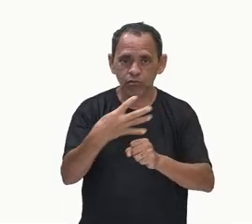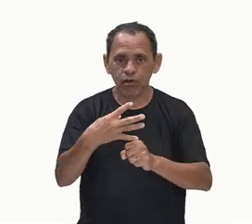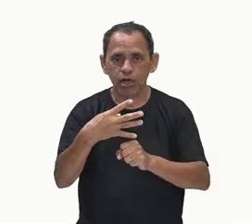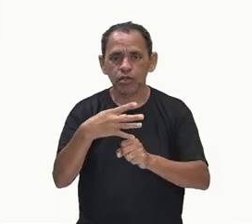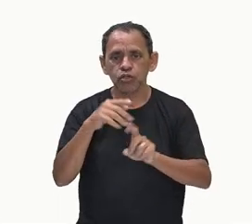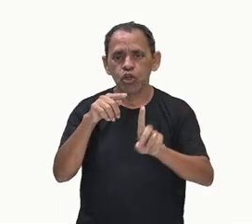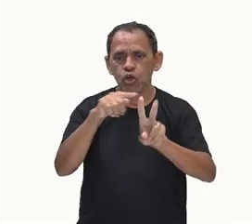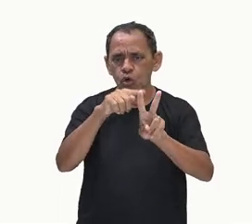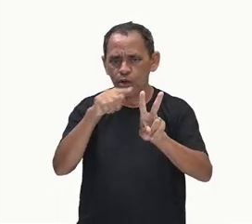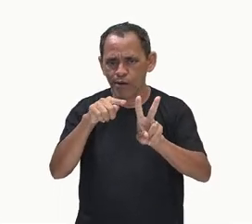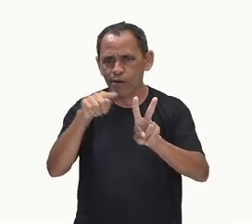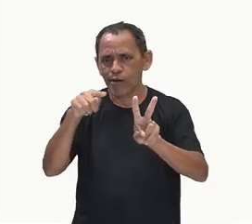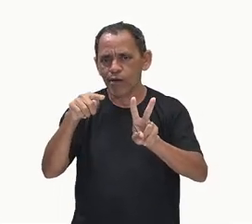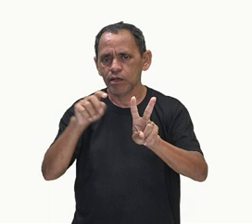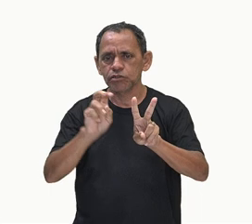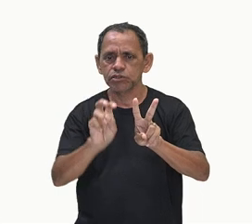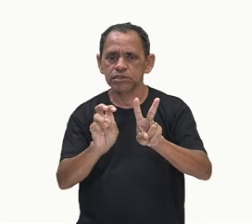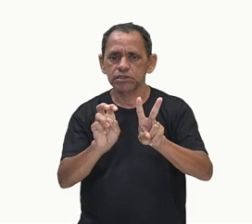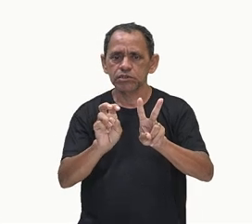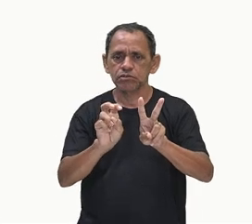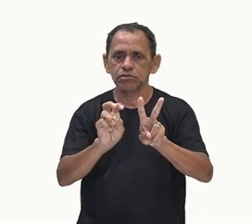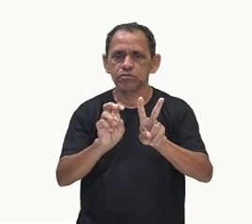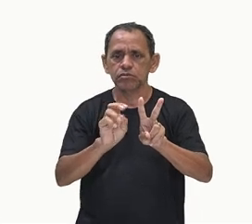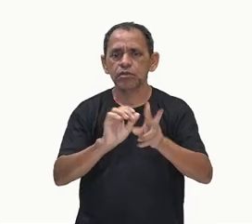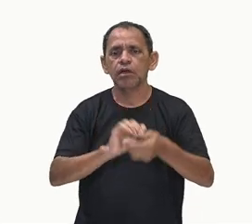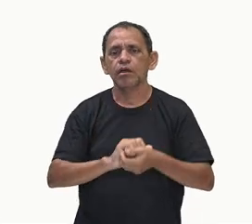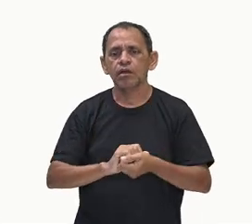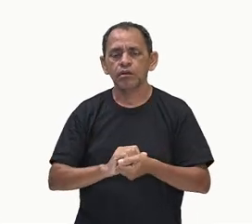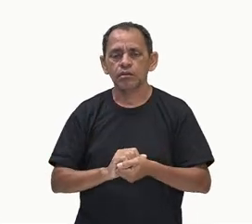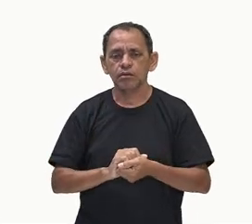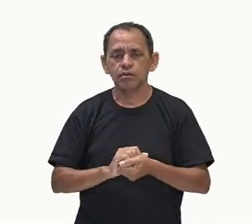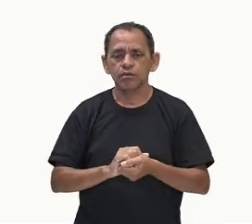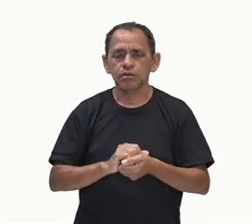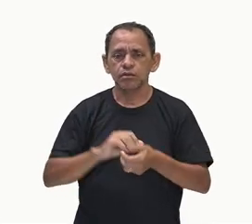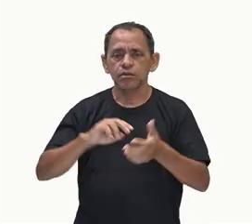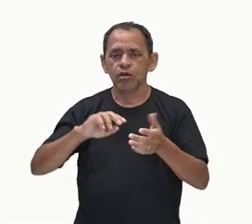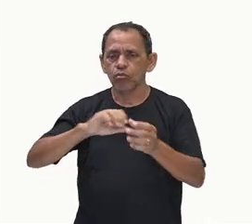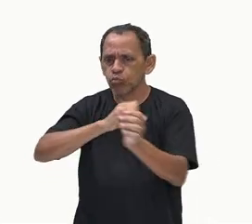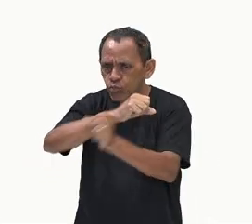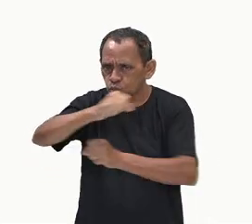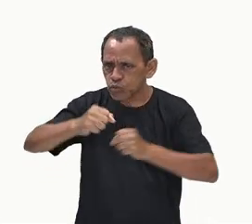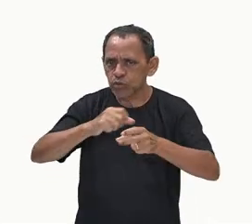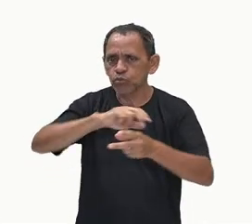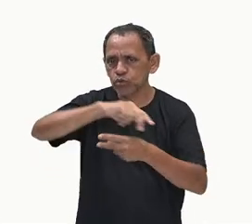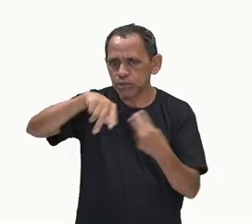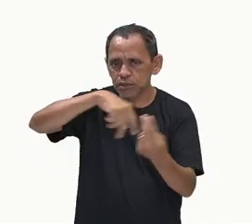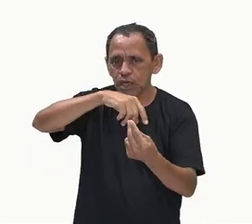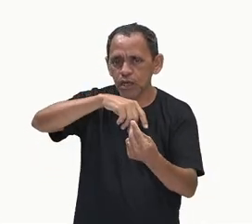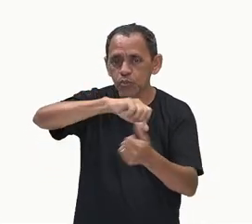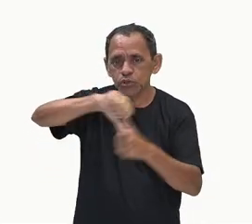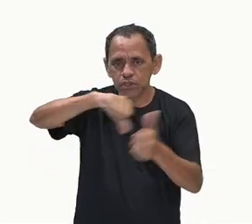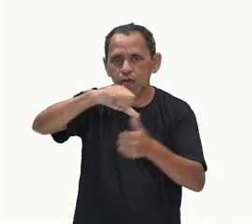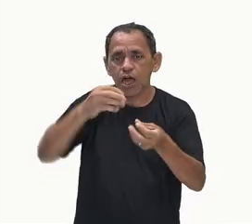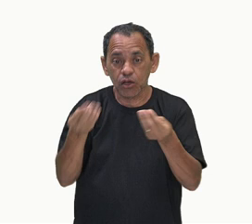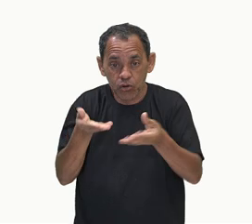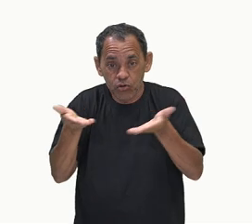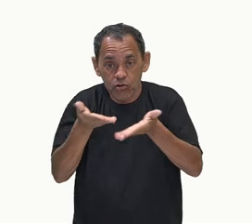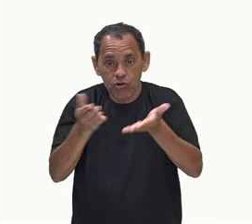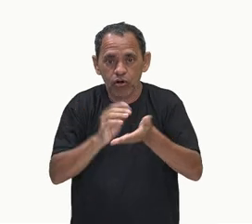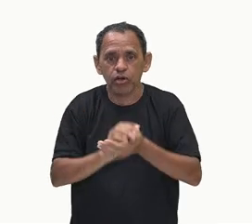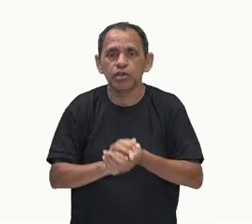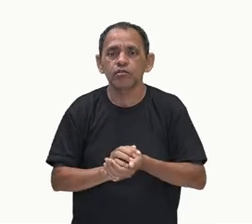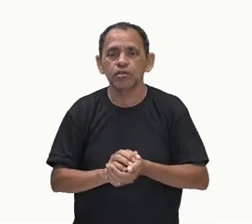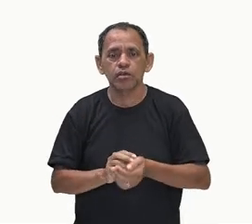questão foi dado que o valor da √5 é 2,23 então a gente substitui esse valor e